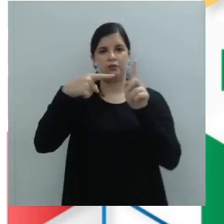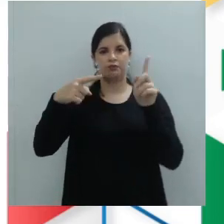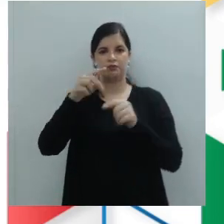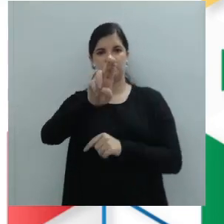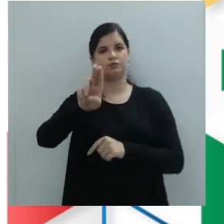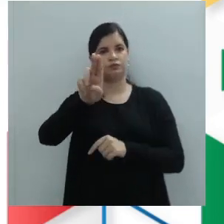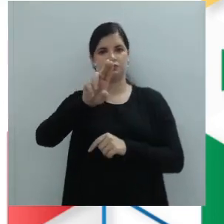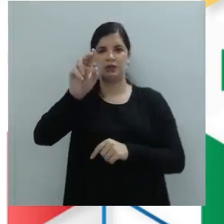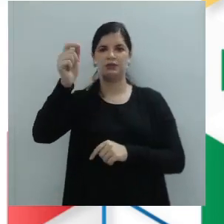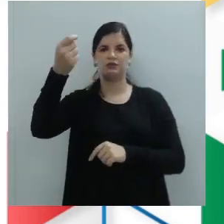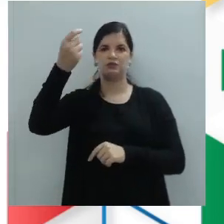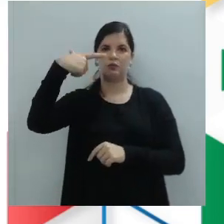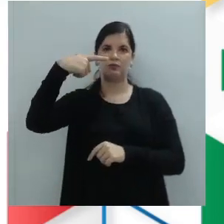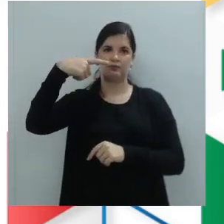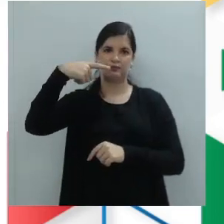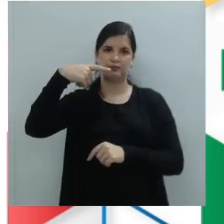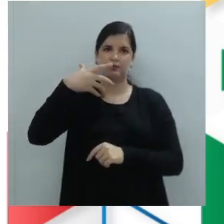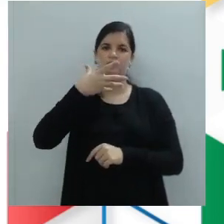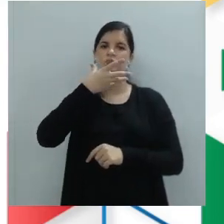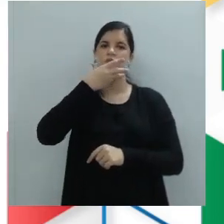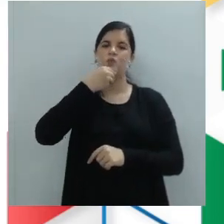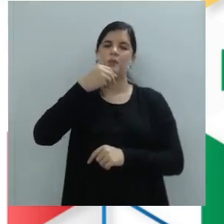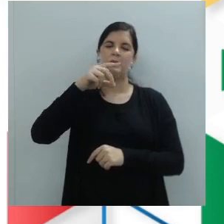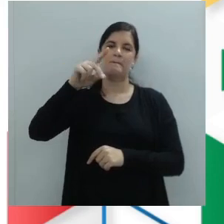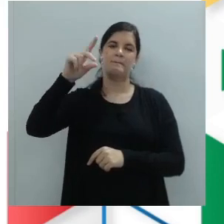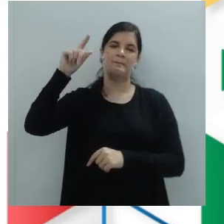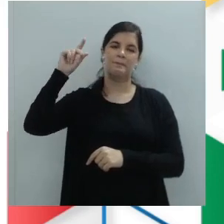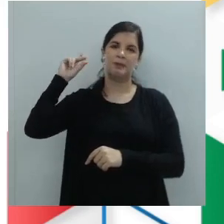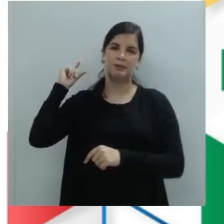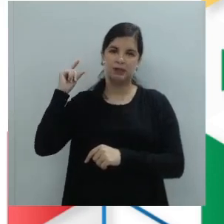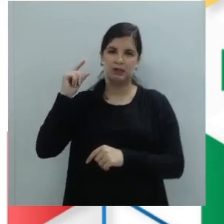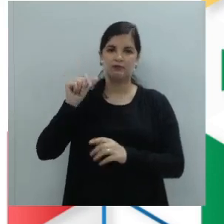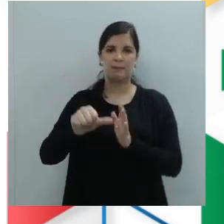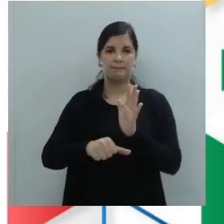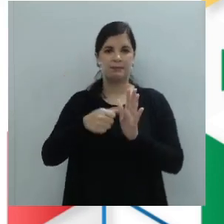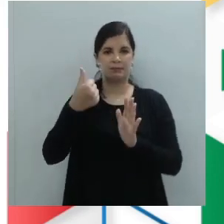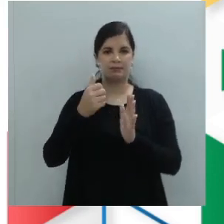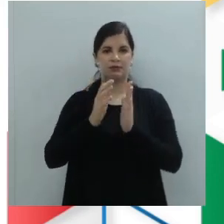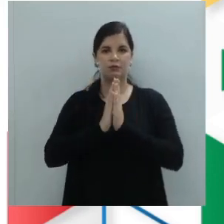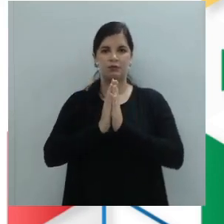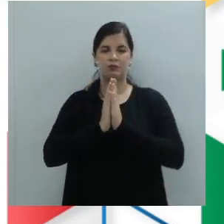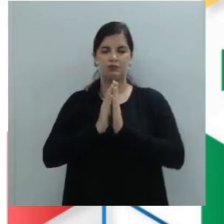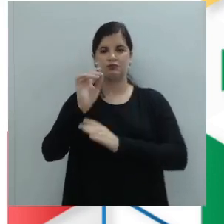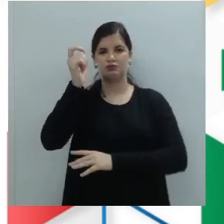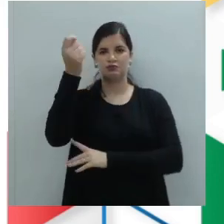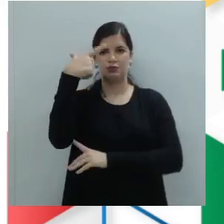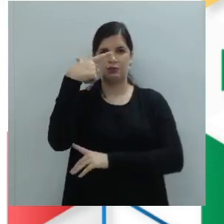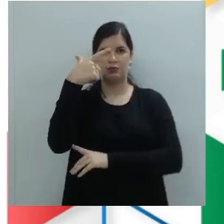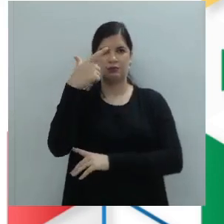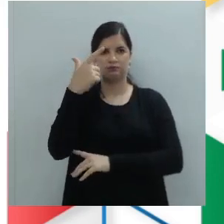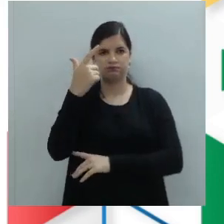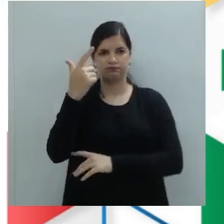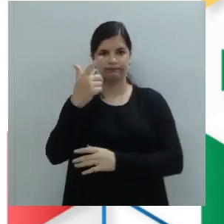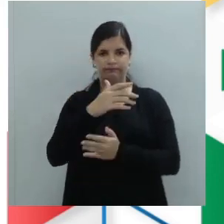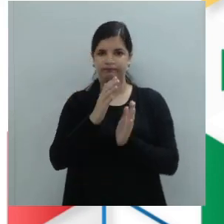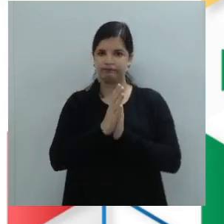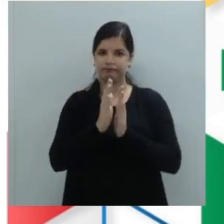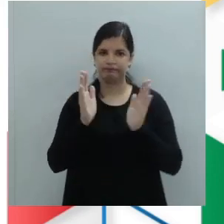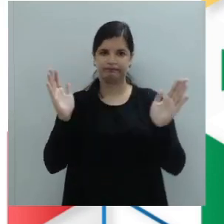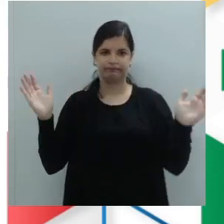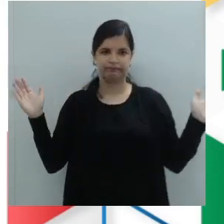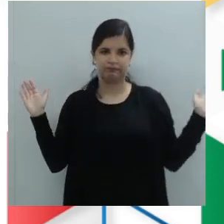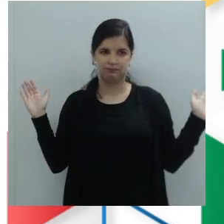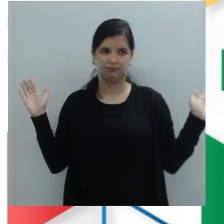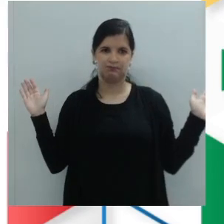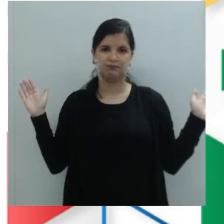símbolo solar. O homem primitivo, em seus primeiros cultos ao sol, o contemplava de braços abertos.